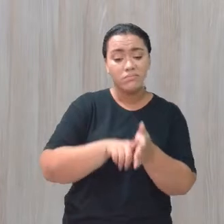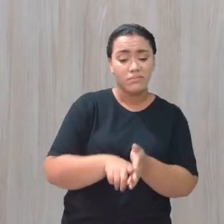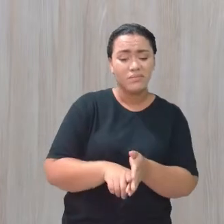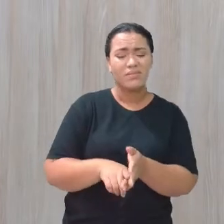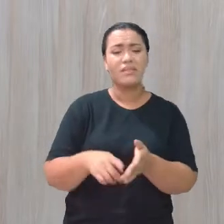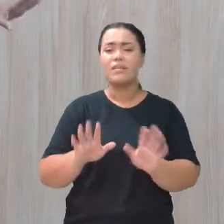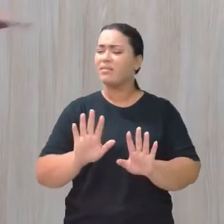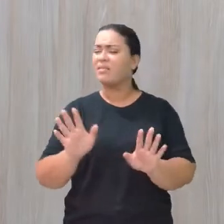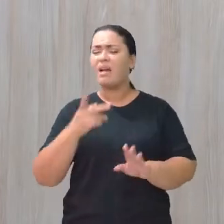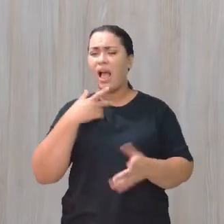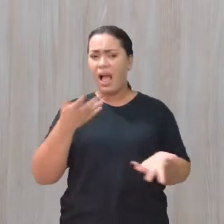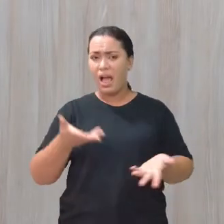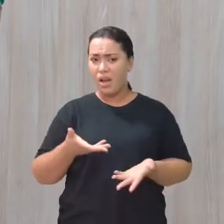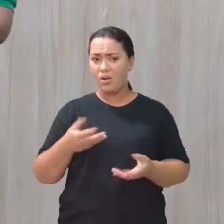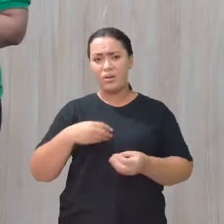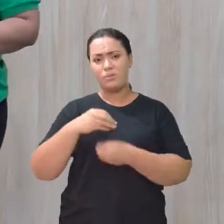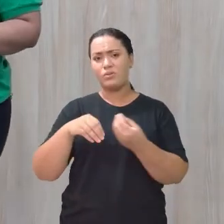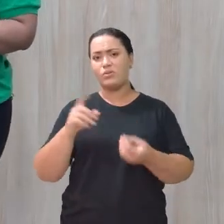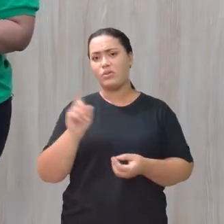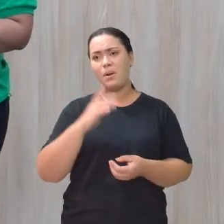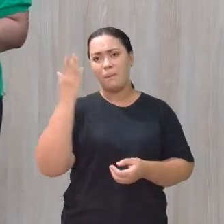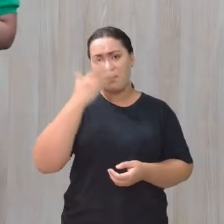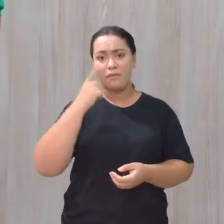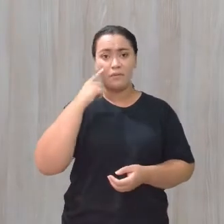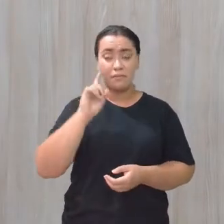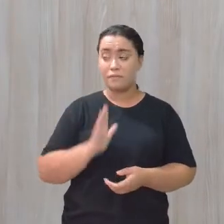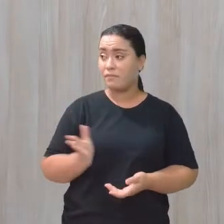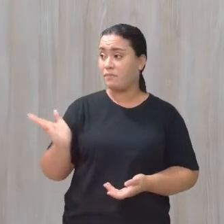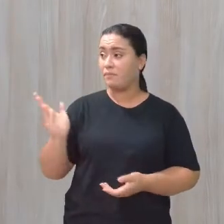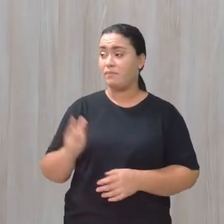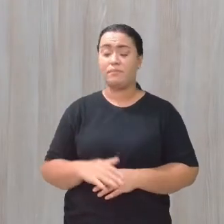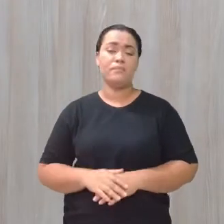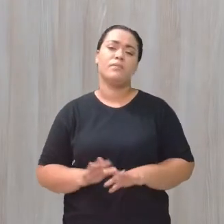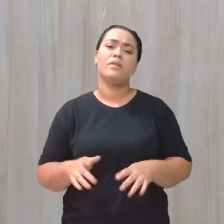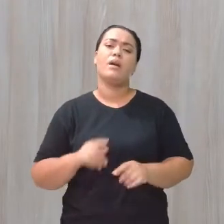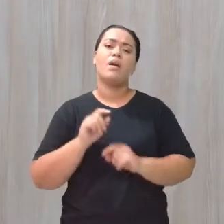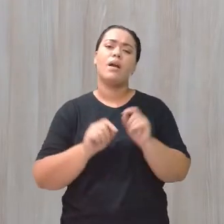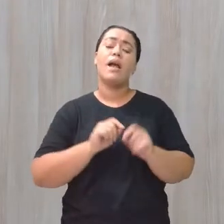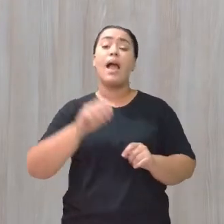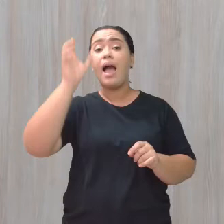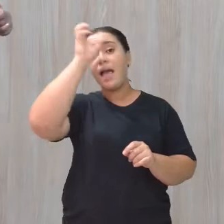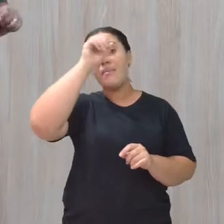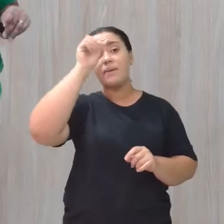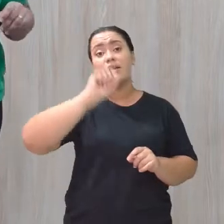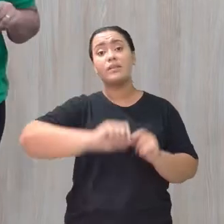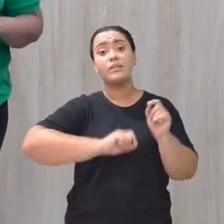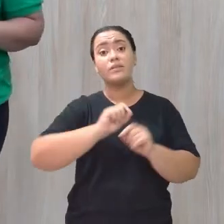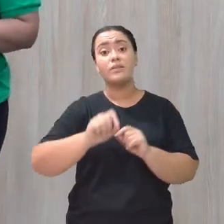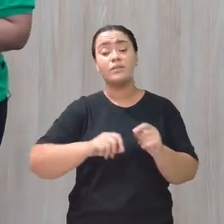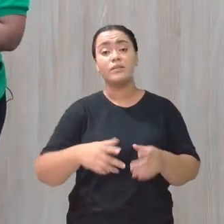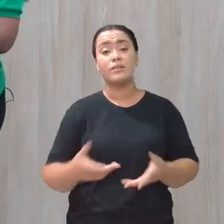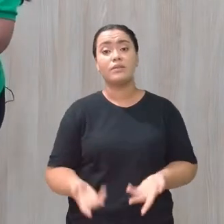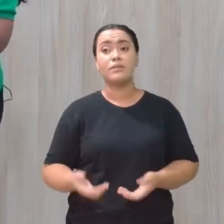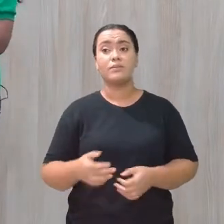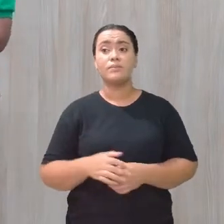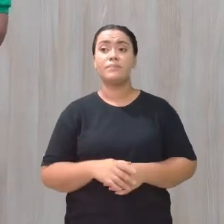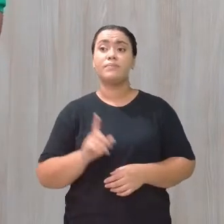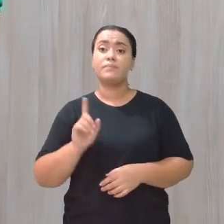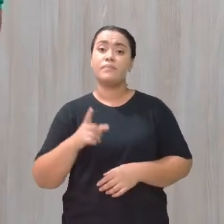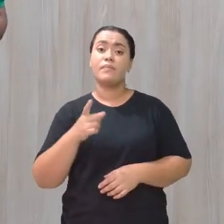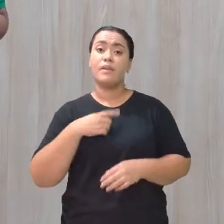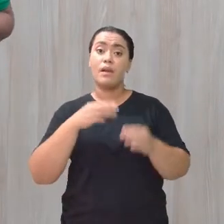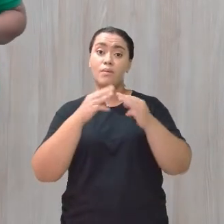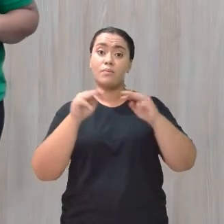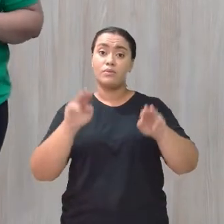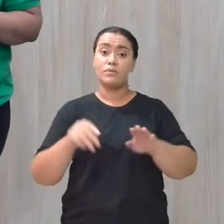considera aí que não se misturam. E o que é que a gente pode aprender com esse ditado popular, o que foi que a exposição do Museu da Compesa